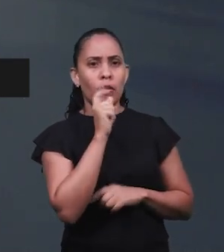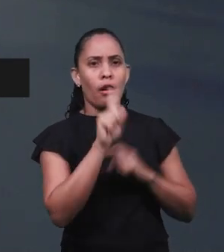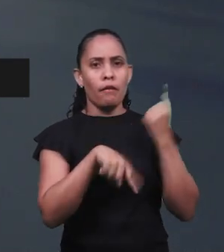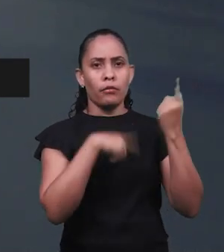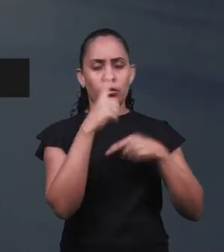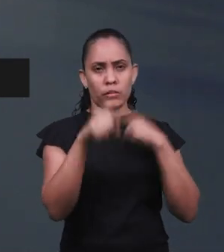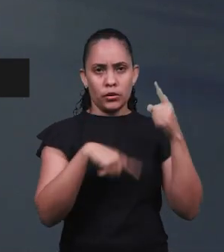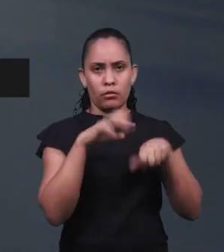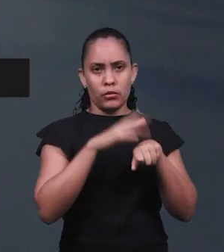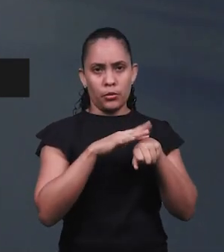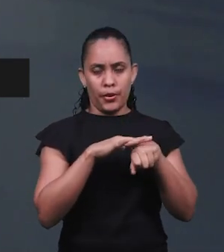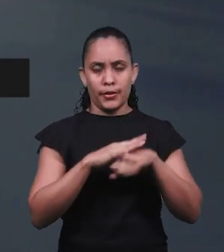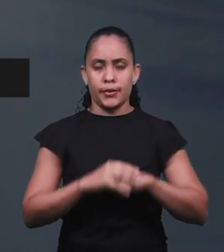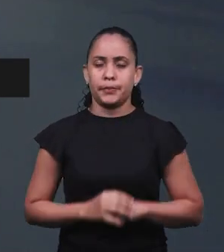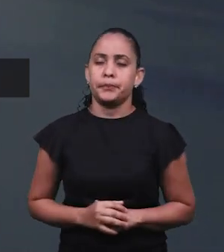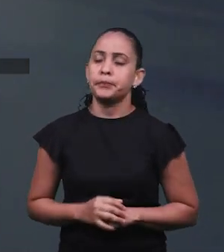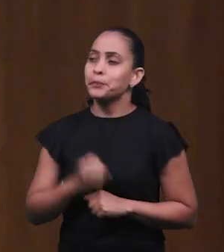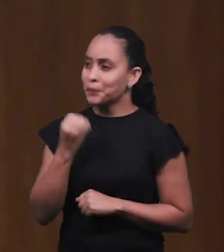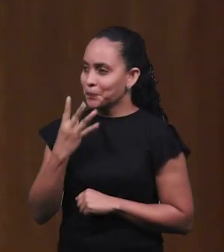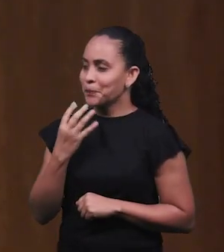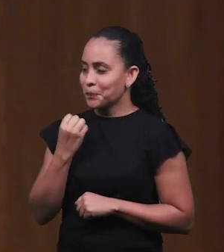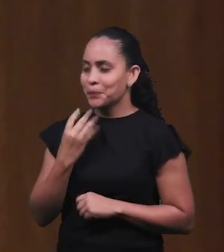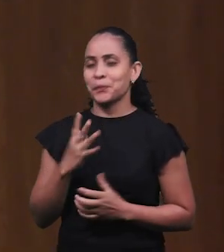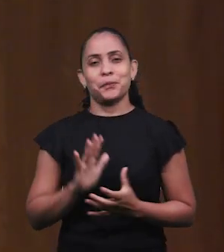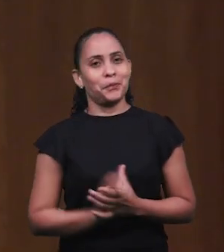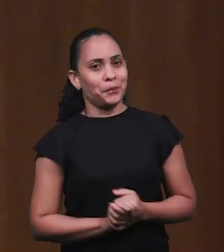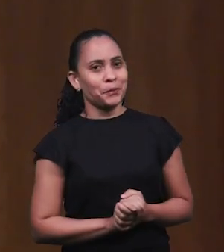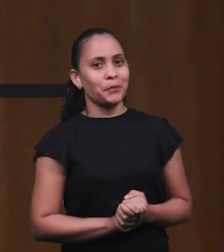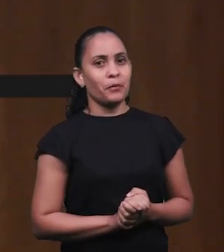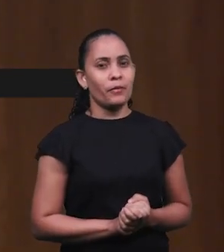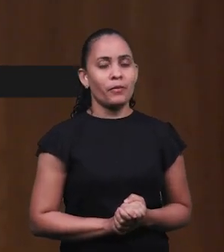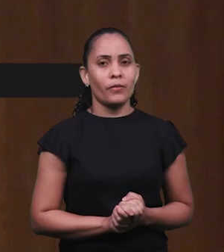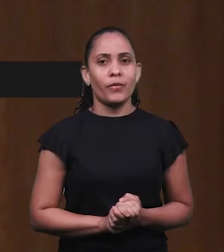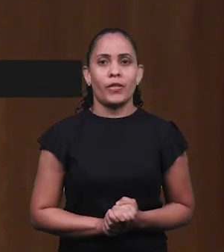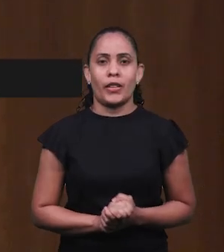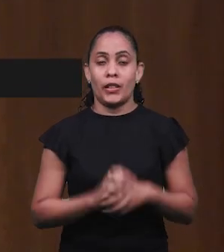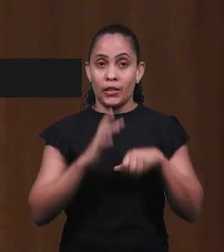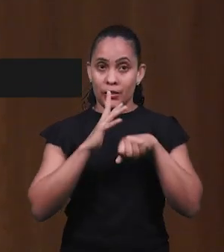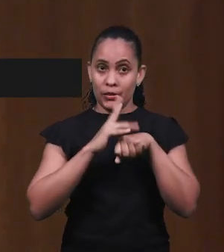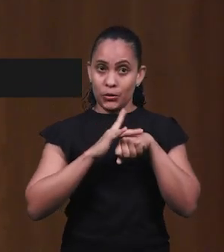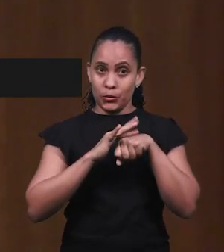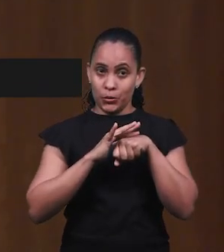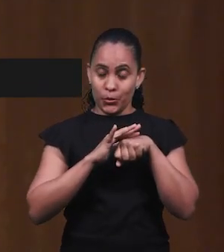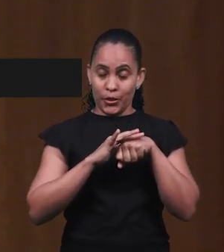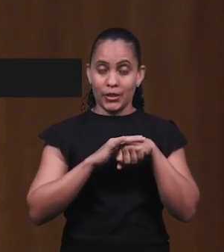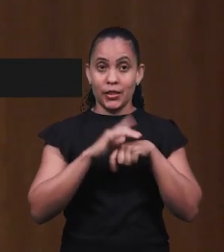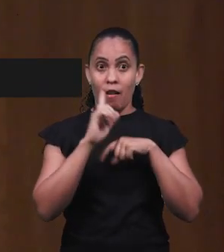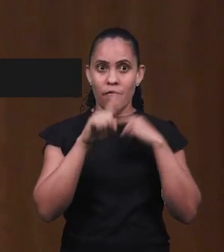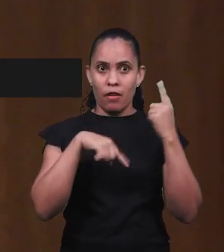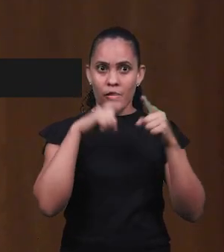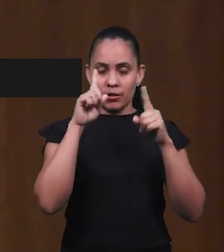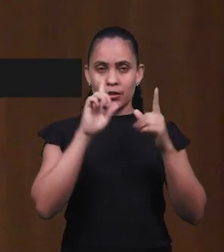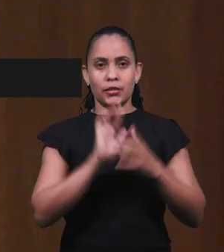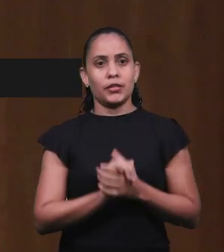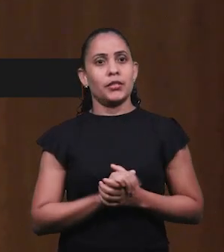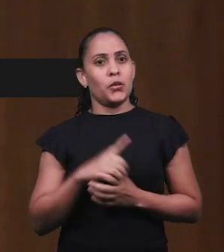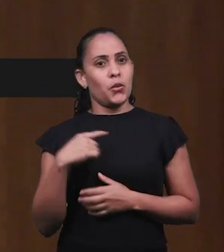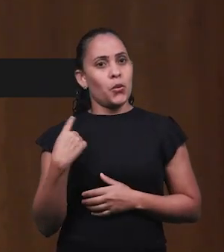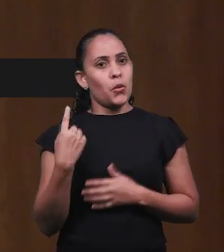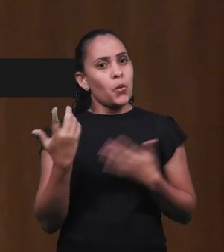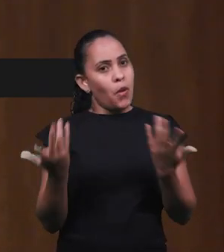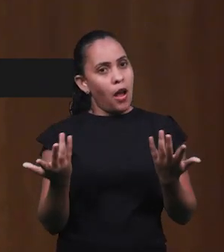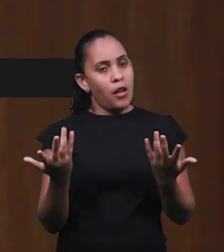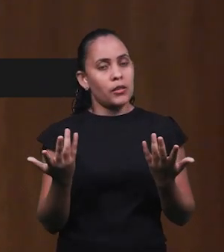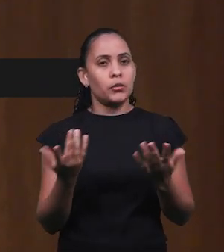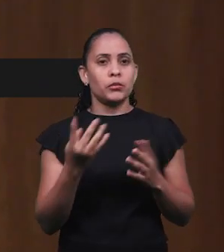da doença renal crônica. Muito bom, muito bom. Doutor, em caso da doença renal crônica avance, quais são os